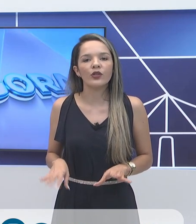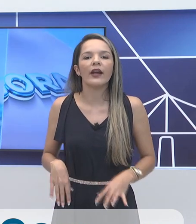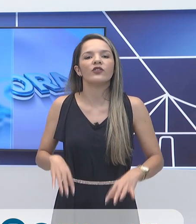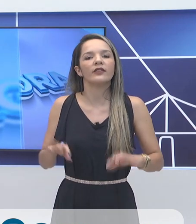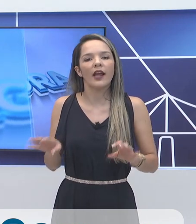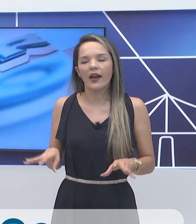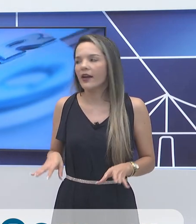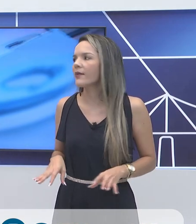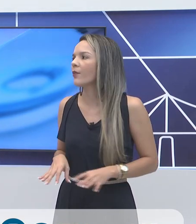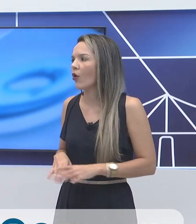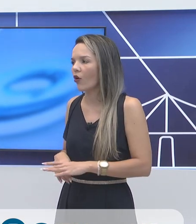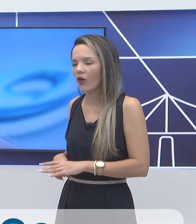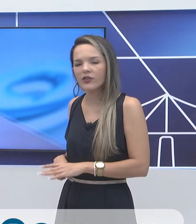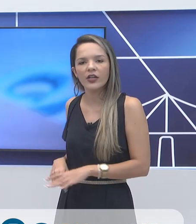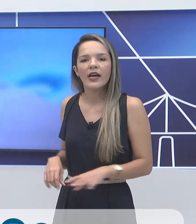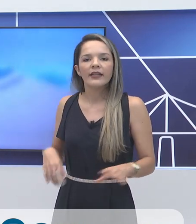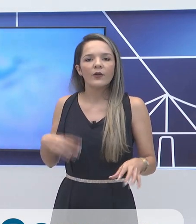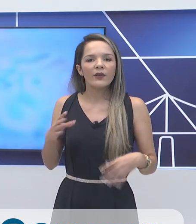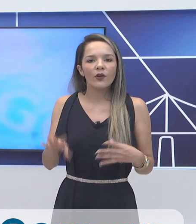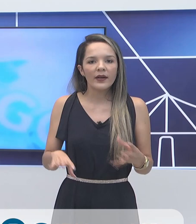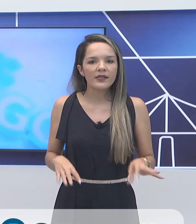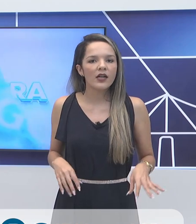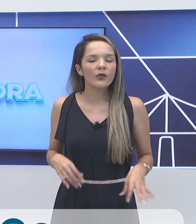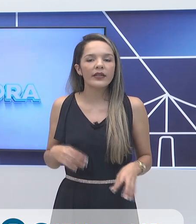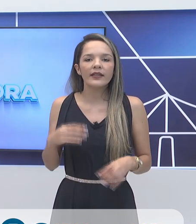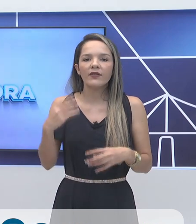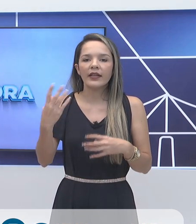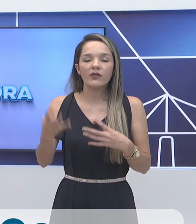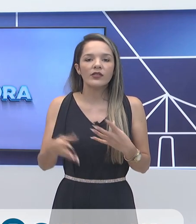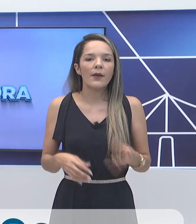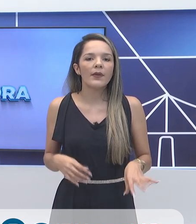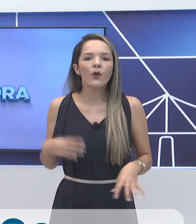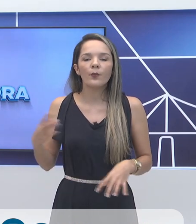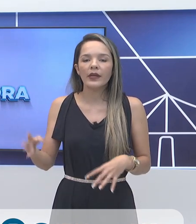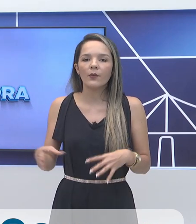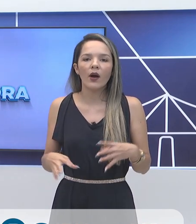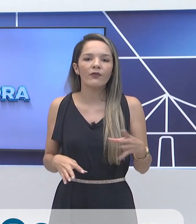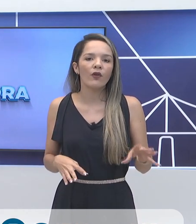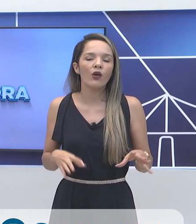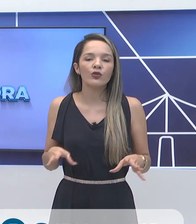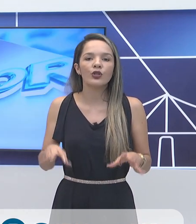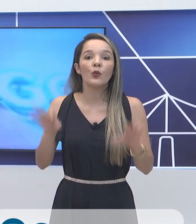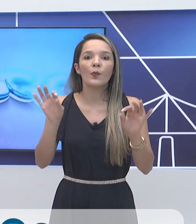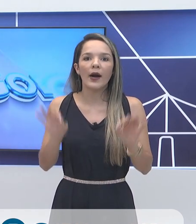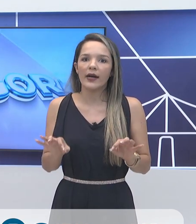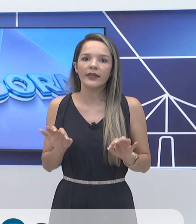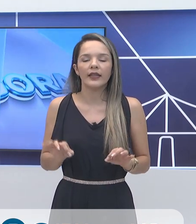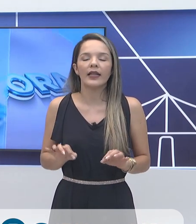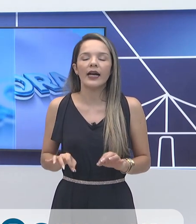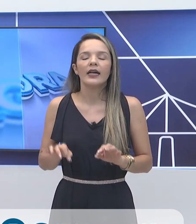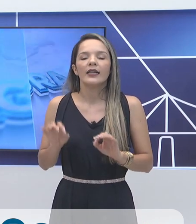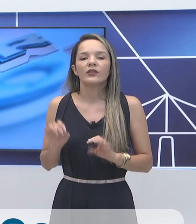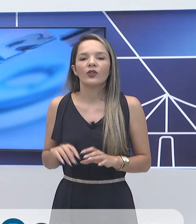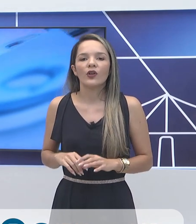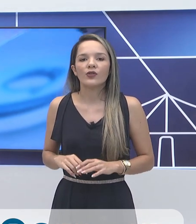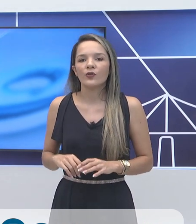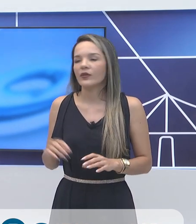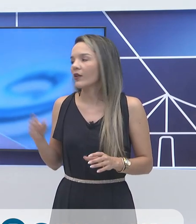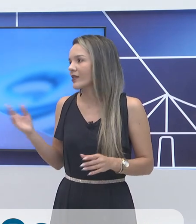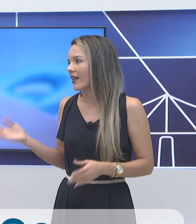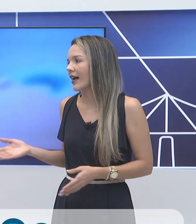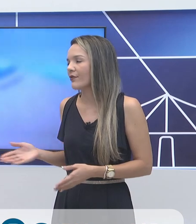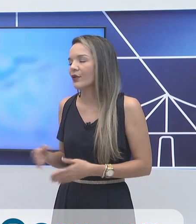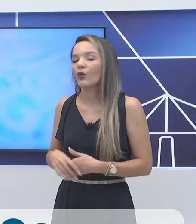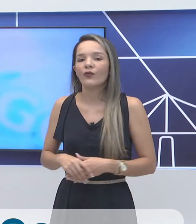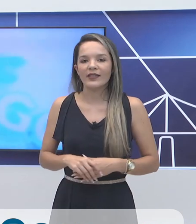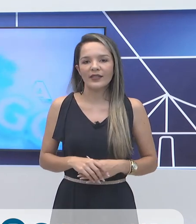Ah, é? Pode marcar. Bom. Estava querendo saber, o primo, a avó, o tio, marca lá na